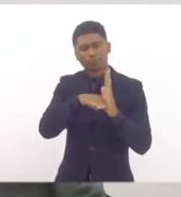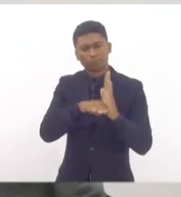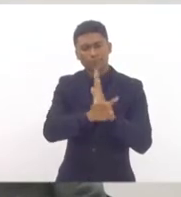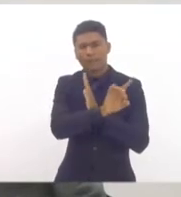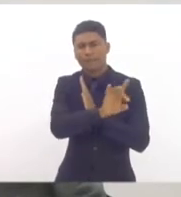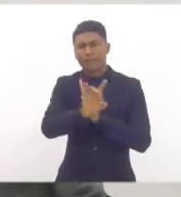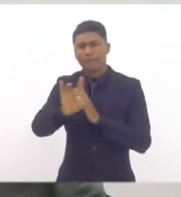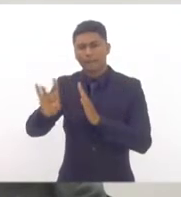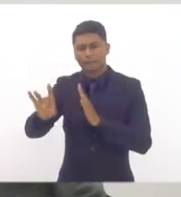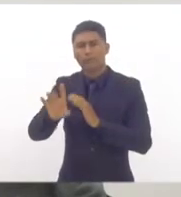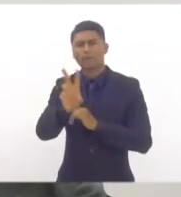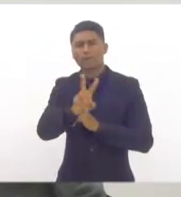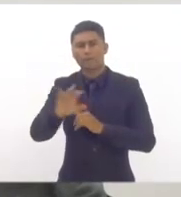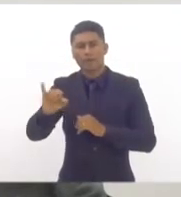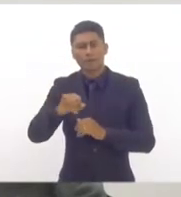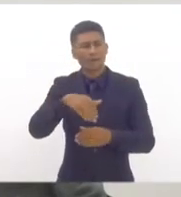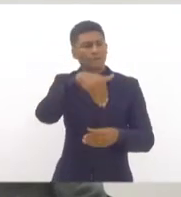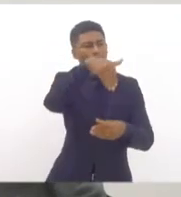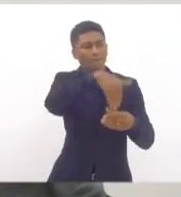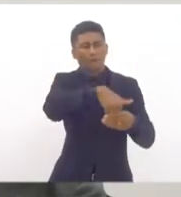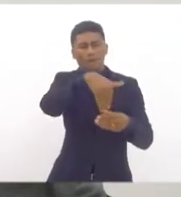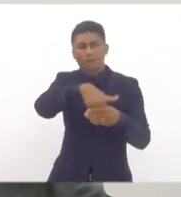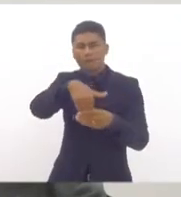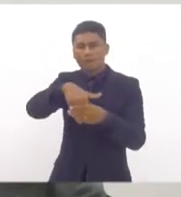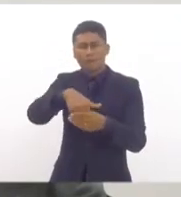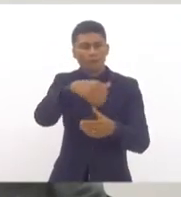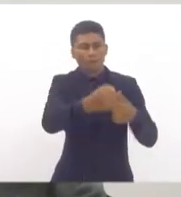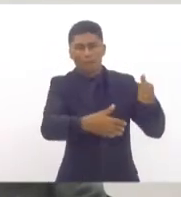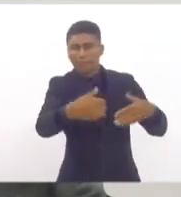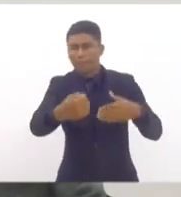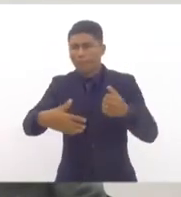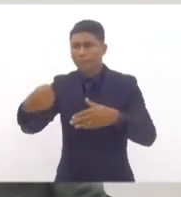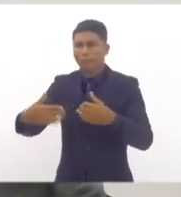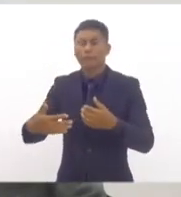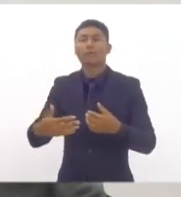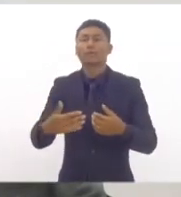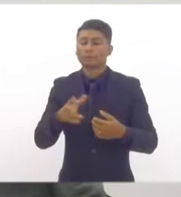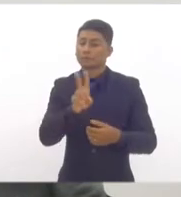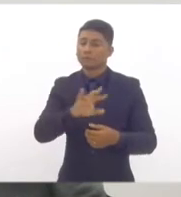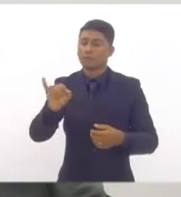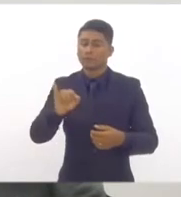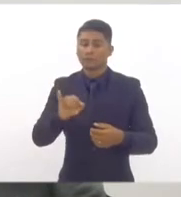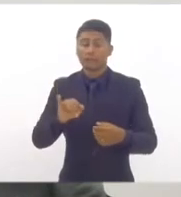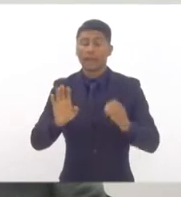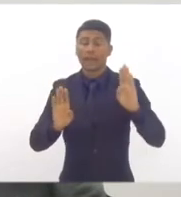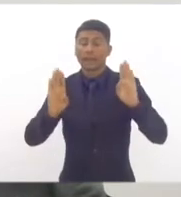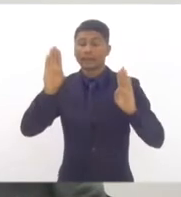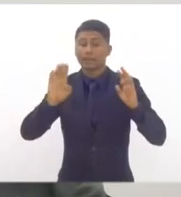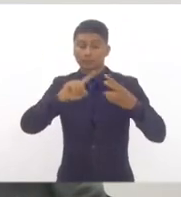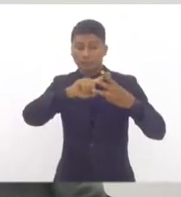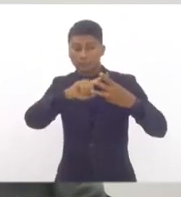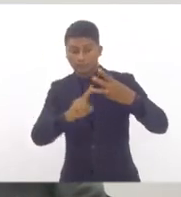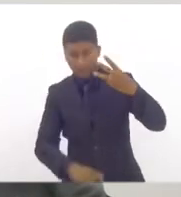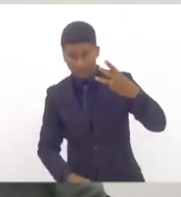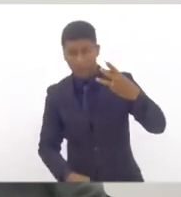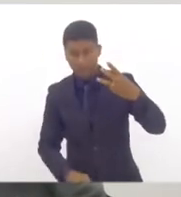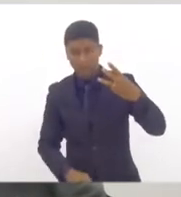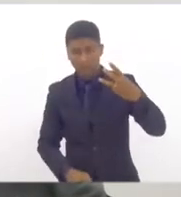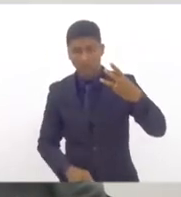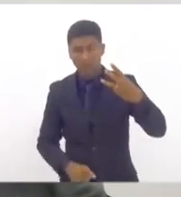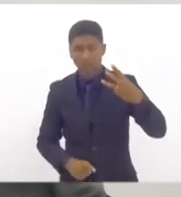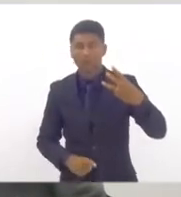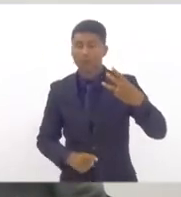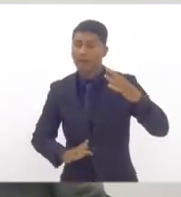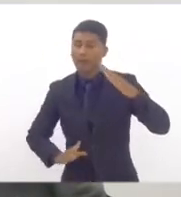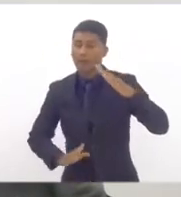voto fundamentada em três candidatos, sendo obrigatoriamente em até três candidatos,